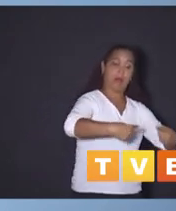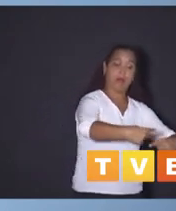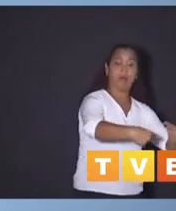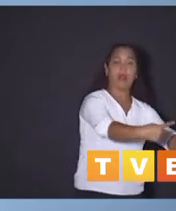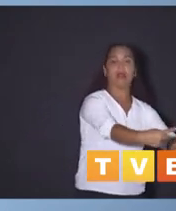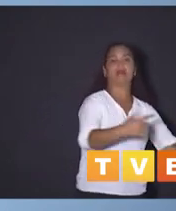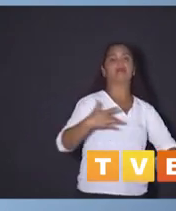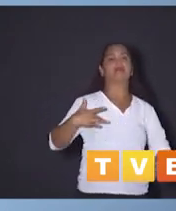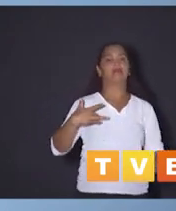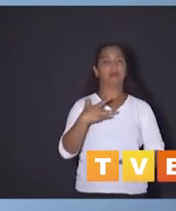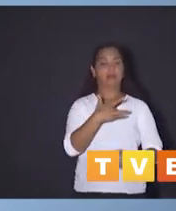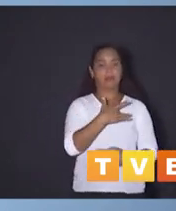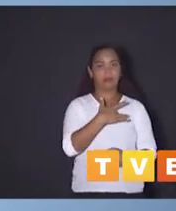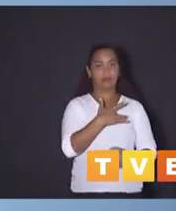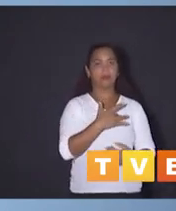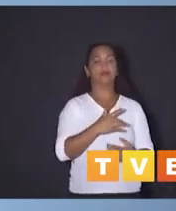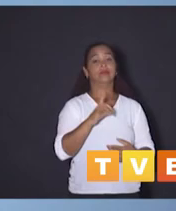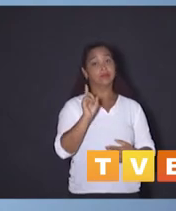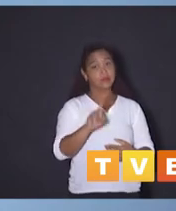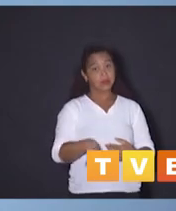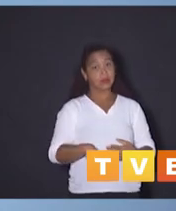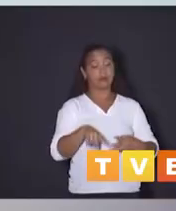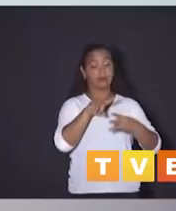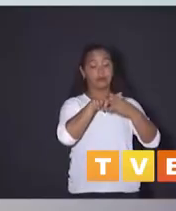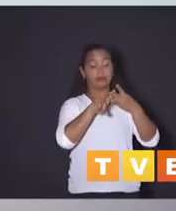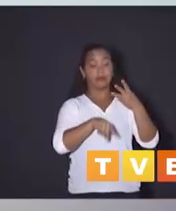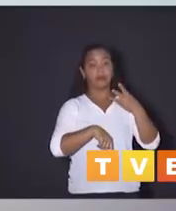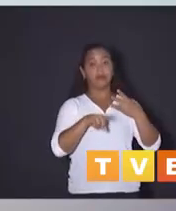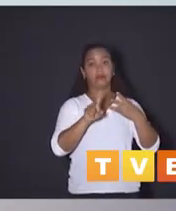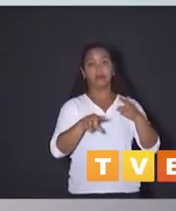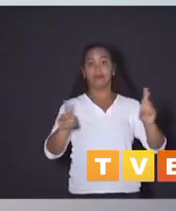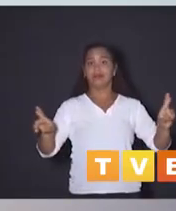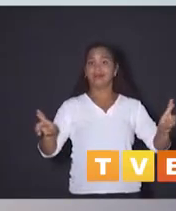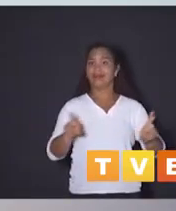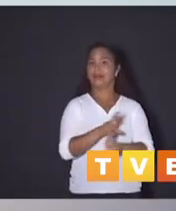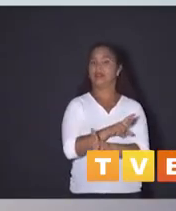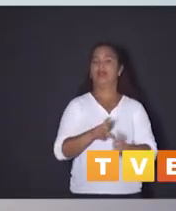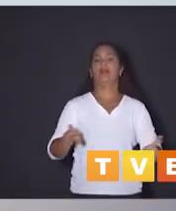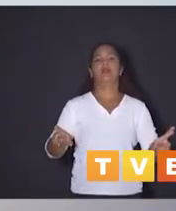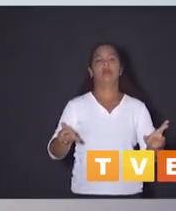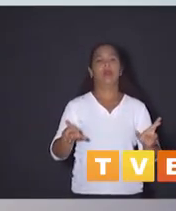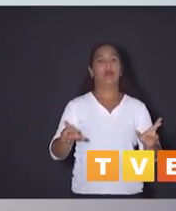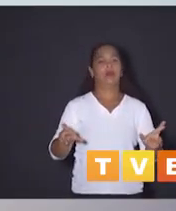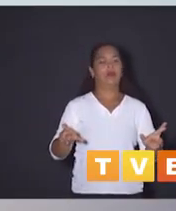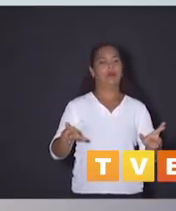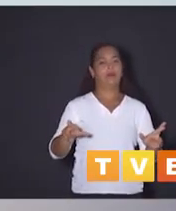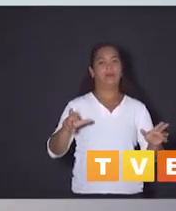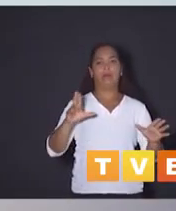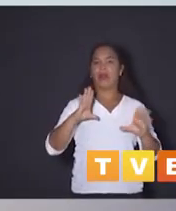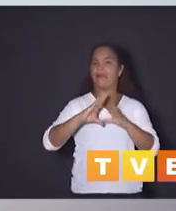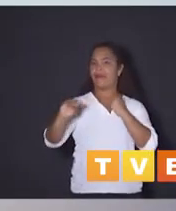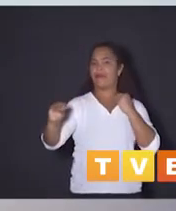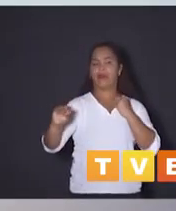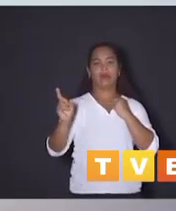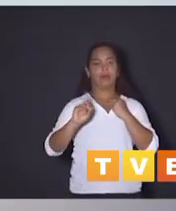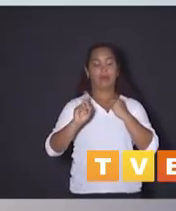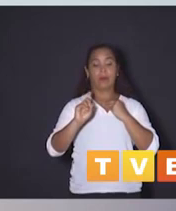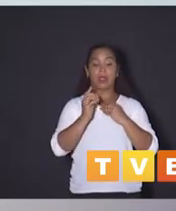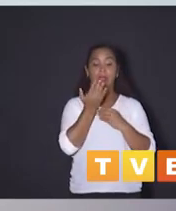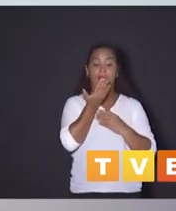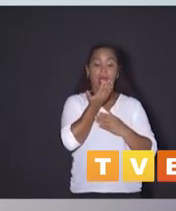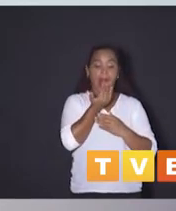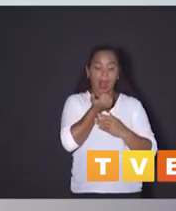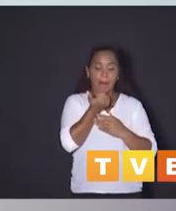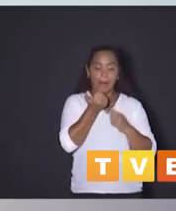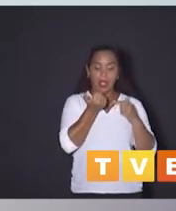coisas saudáveis essa é uma relação muito direta e não adianta subterfúgio quando a gente se refere à alimentação saudável